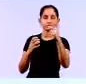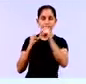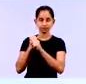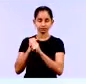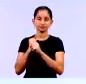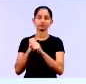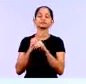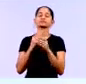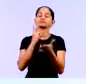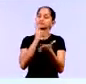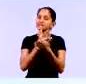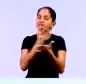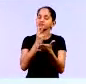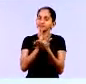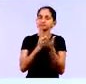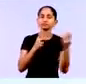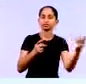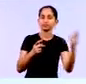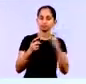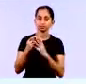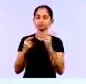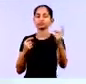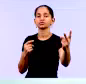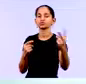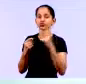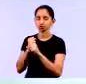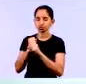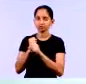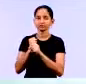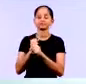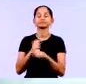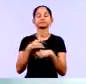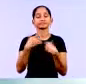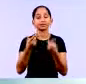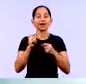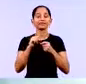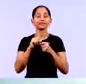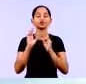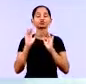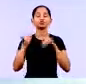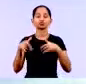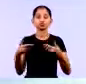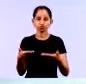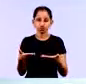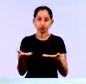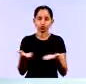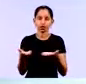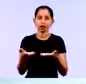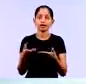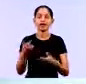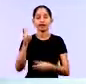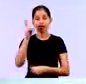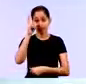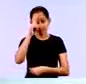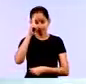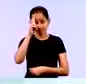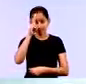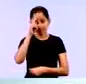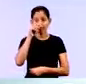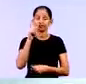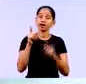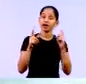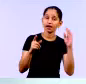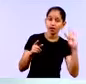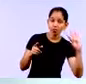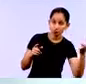beta, ok? Lembrando que a matéria-prima alfa custa R$ 4,00